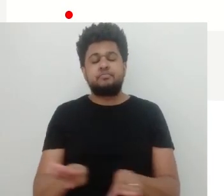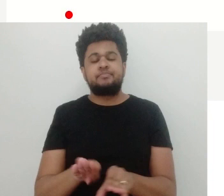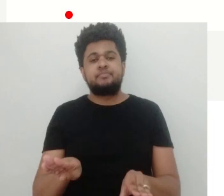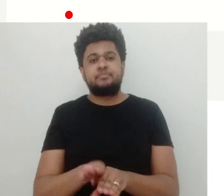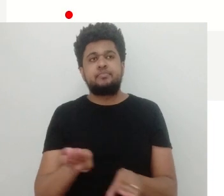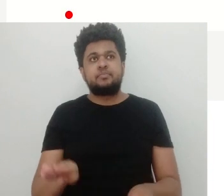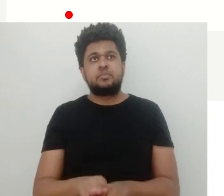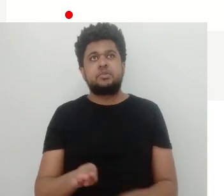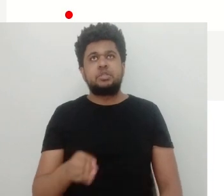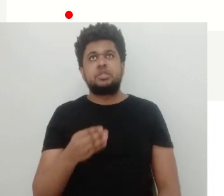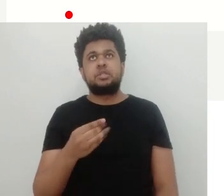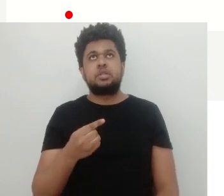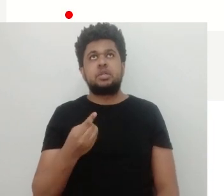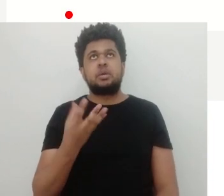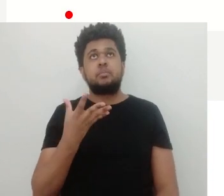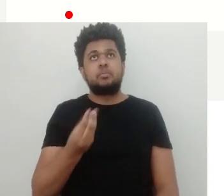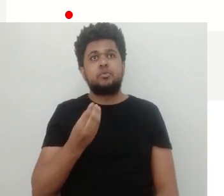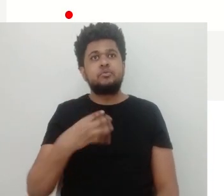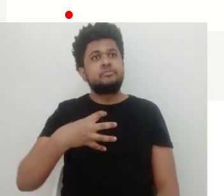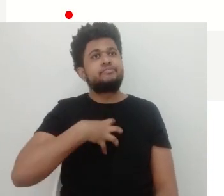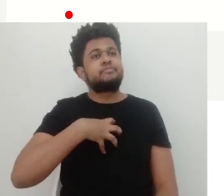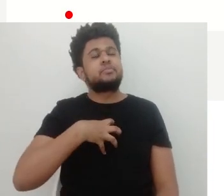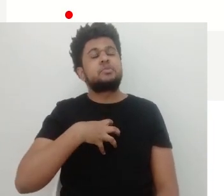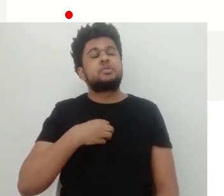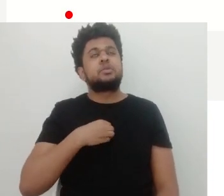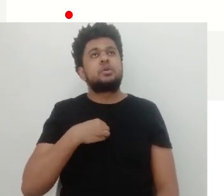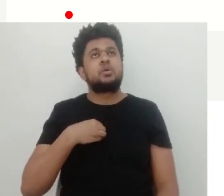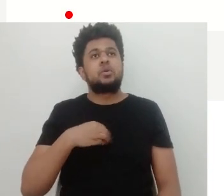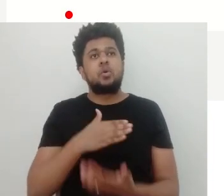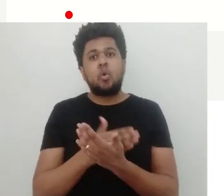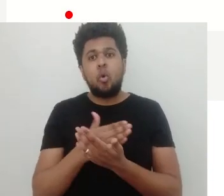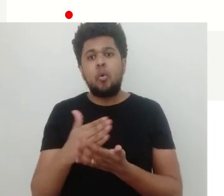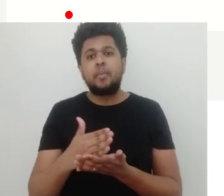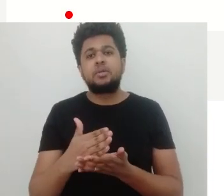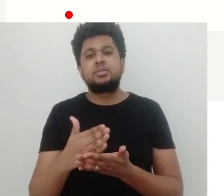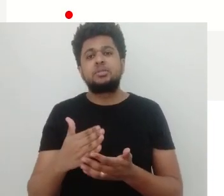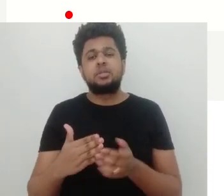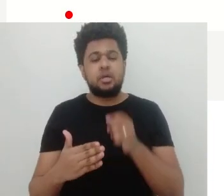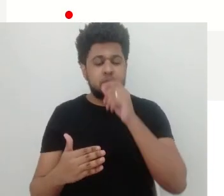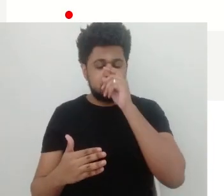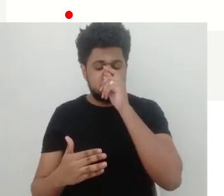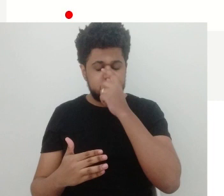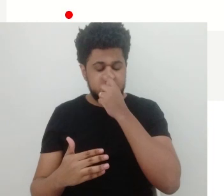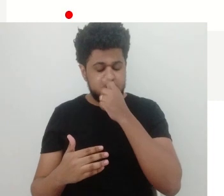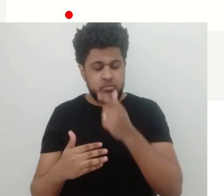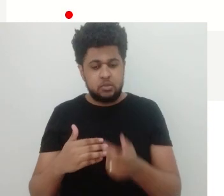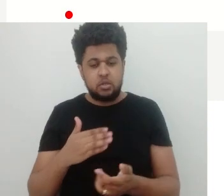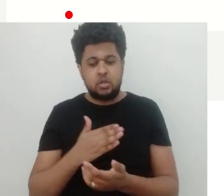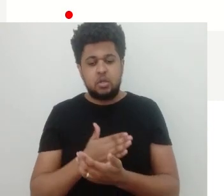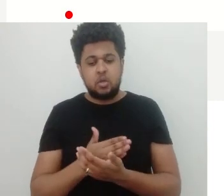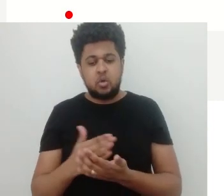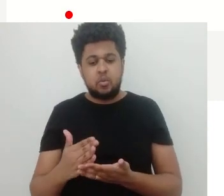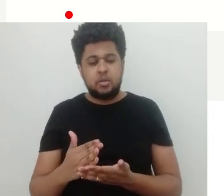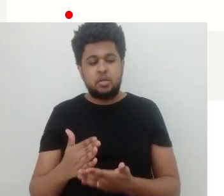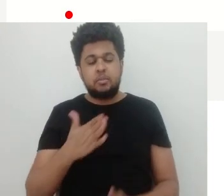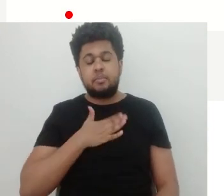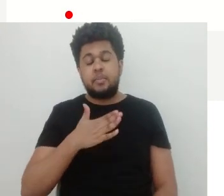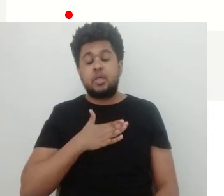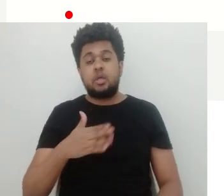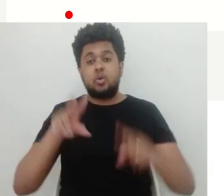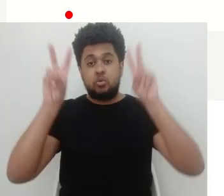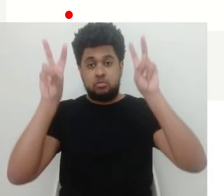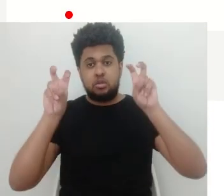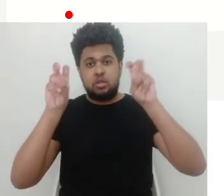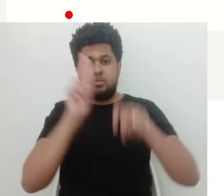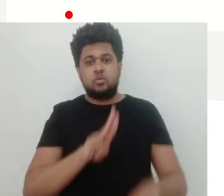falar a partir da minha experiência pessoal. Só que os estudantes que já tiveram que me suportar em sala de aula ouviram